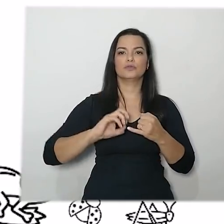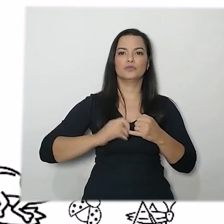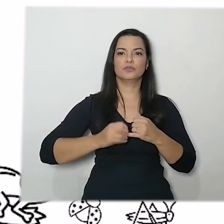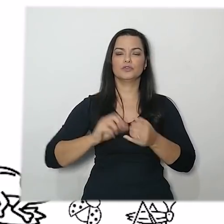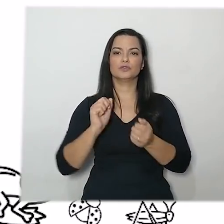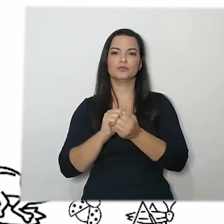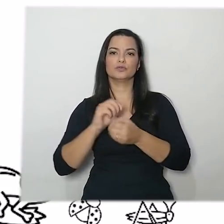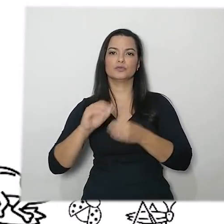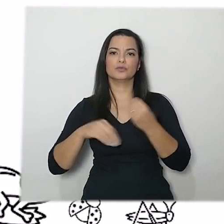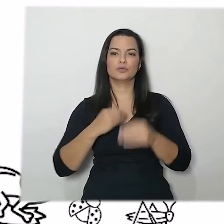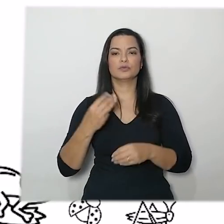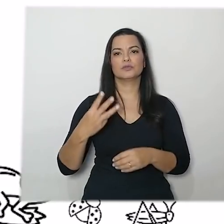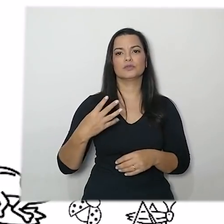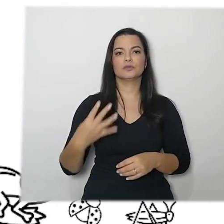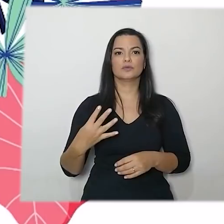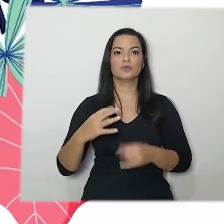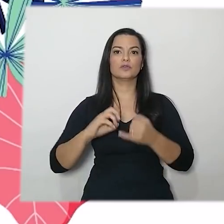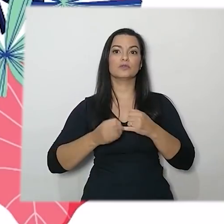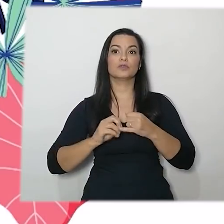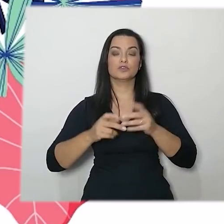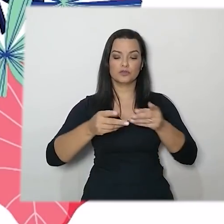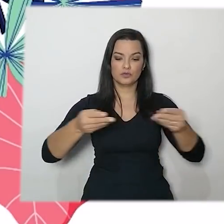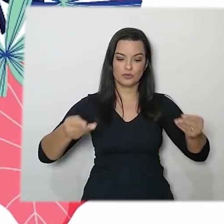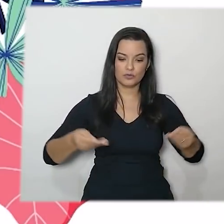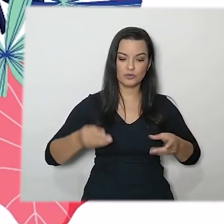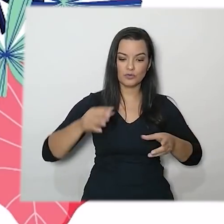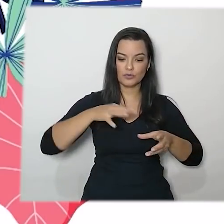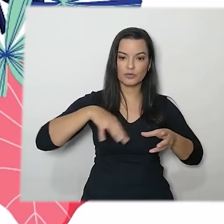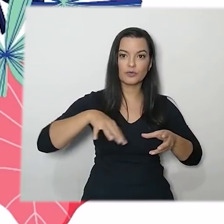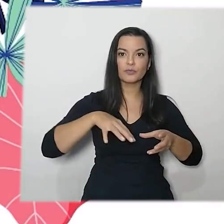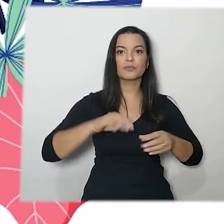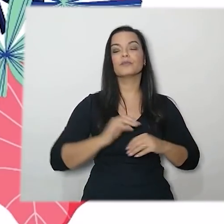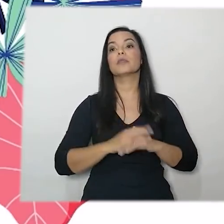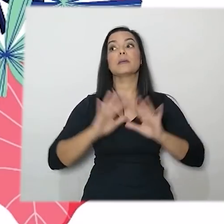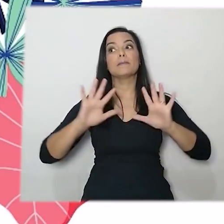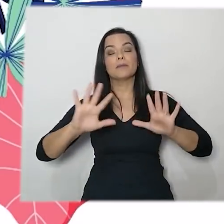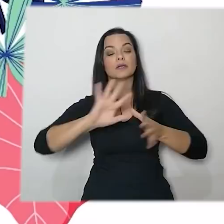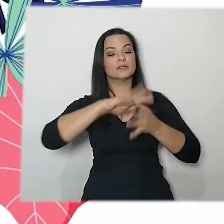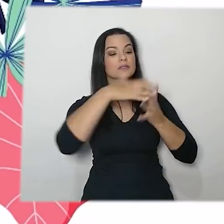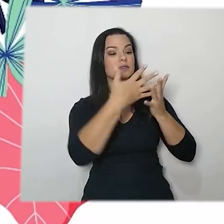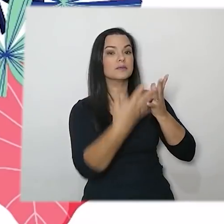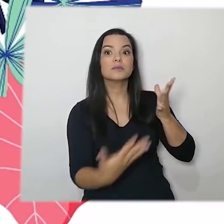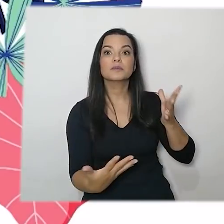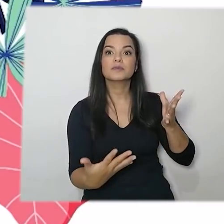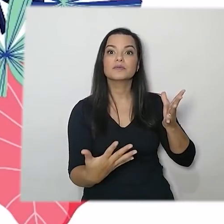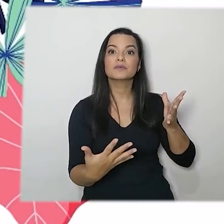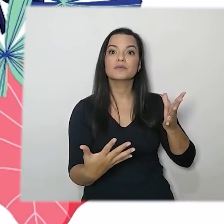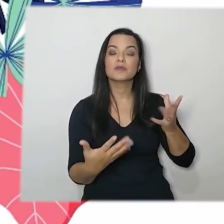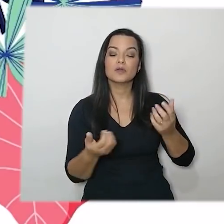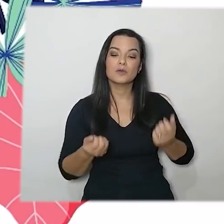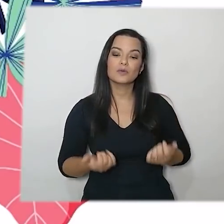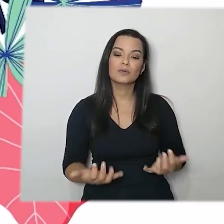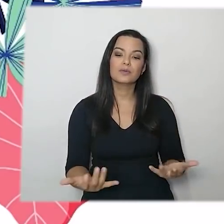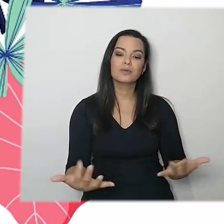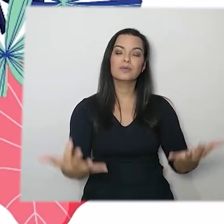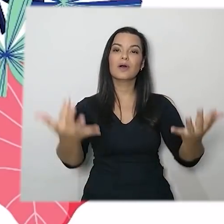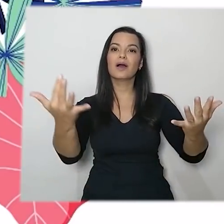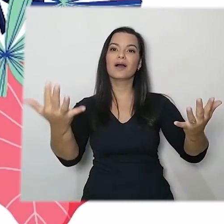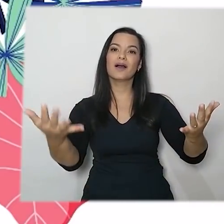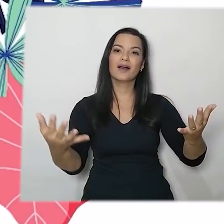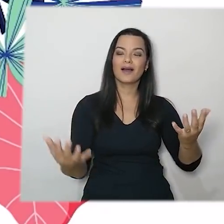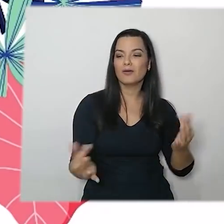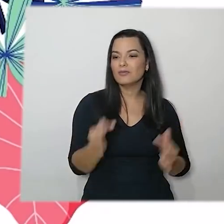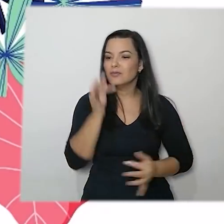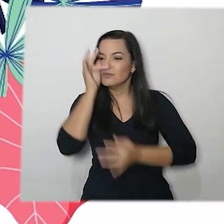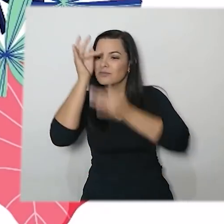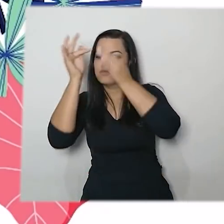prato. Mas a primavera havia chegado. Por toda parte havia flores